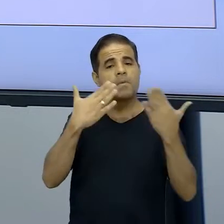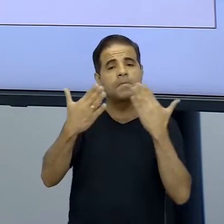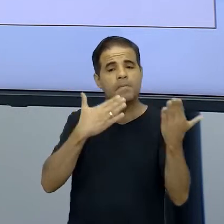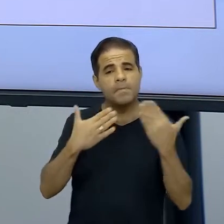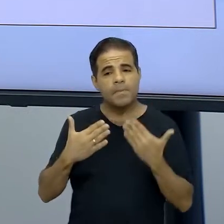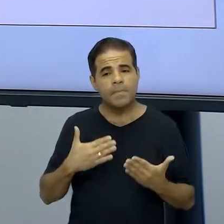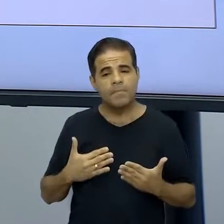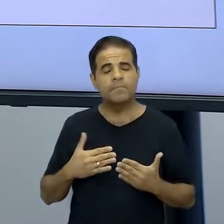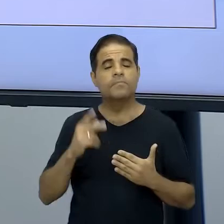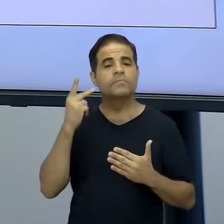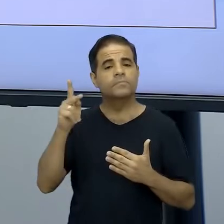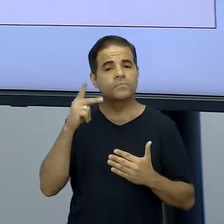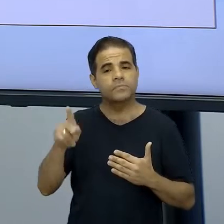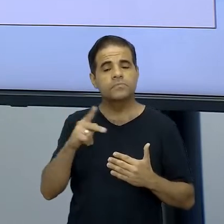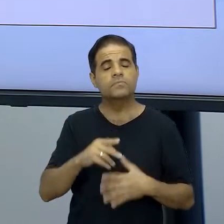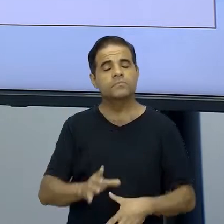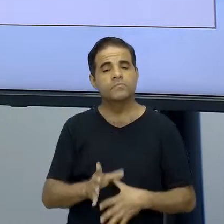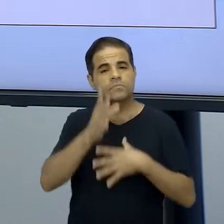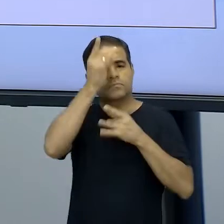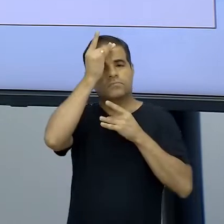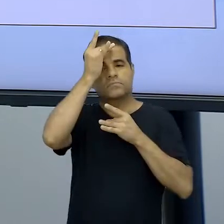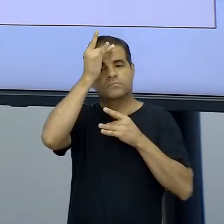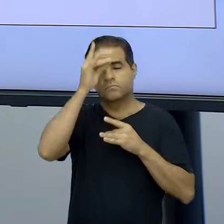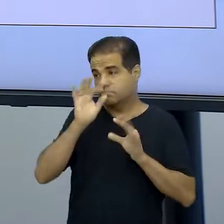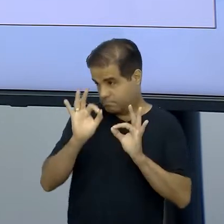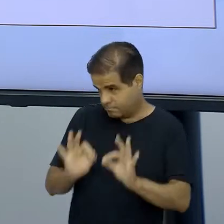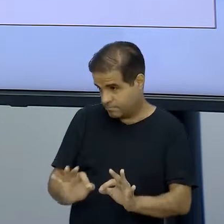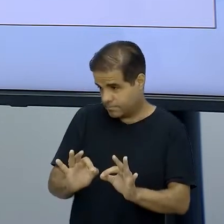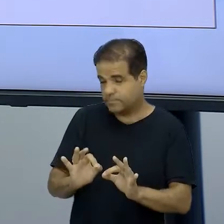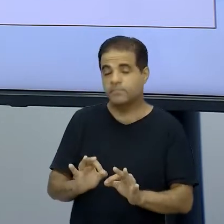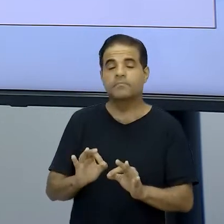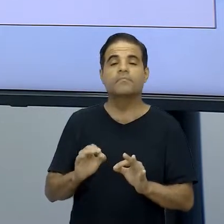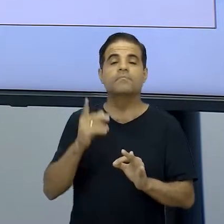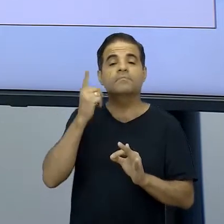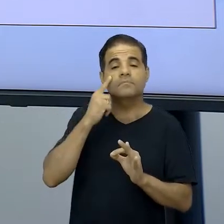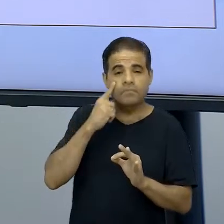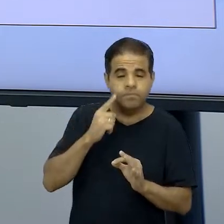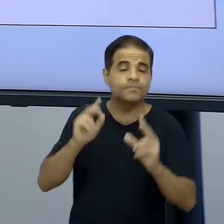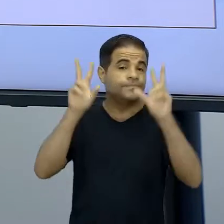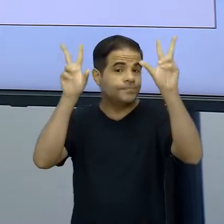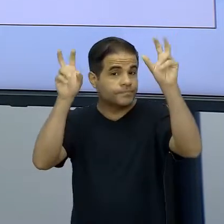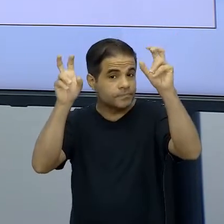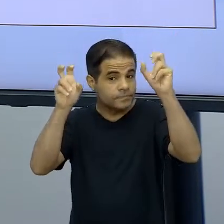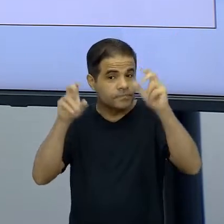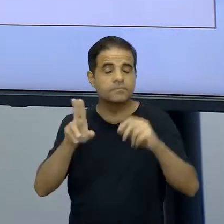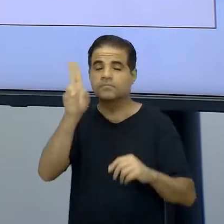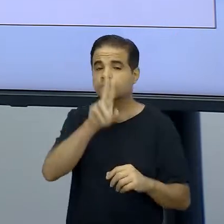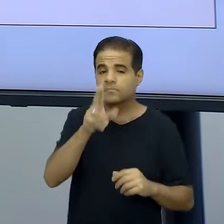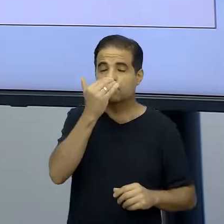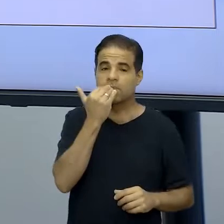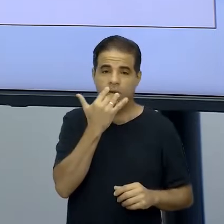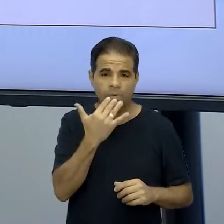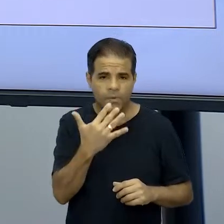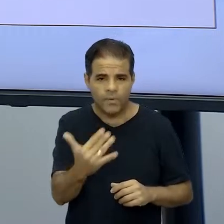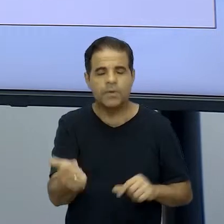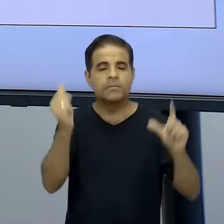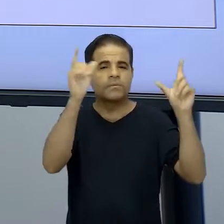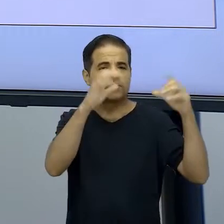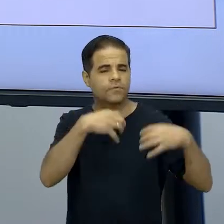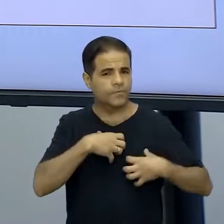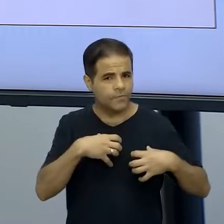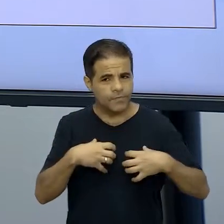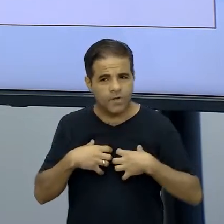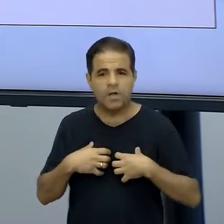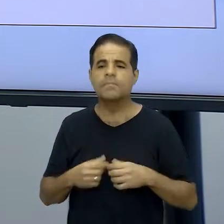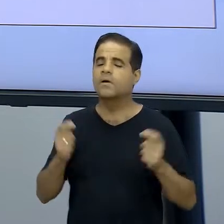conversa com a sua performance, né, Prof. Fernanda? Porque de acordo com a sua temática, você vai usar as cores, as formas